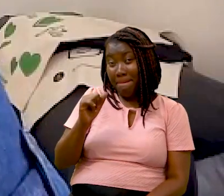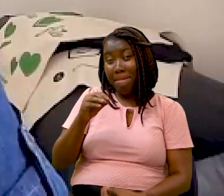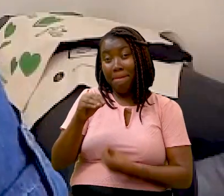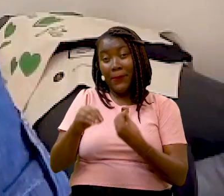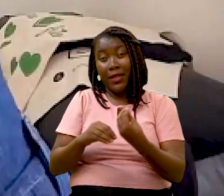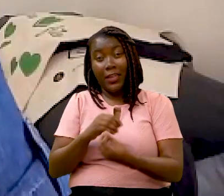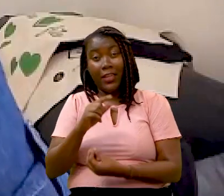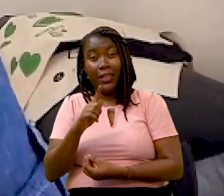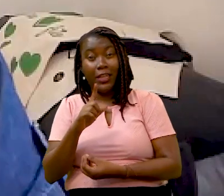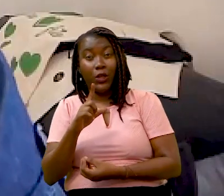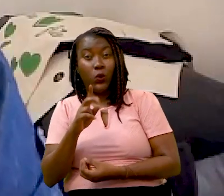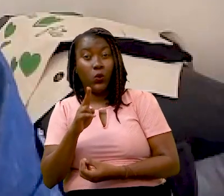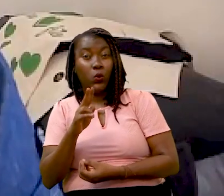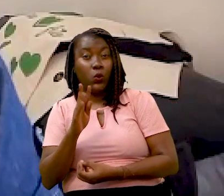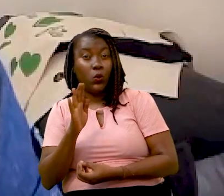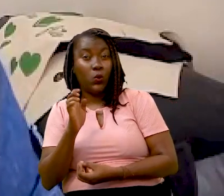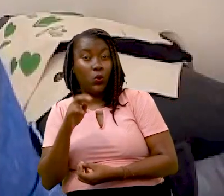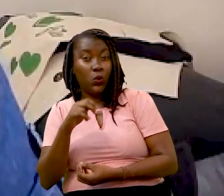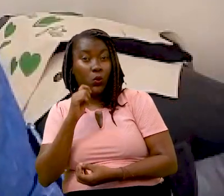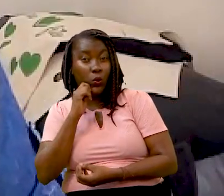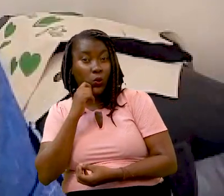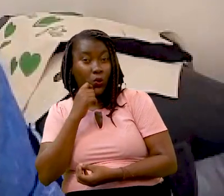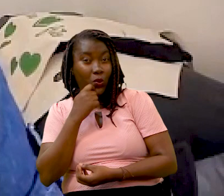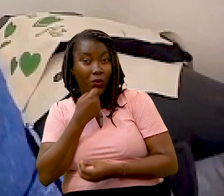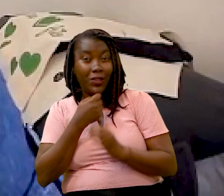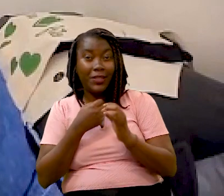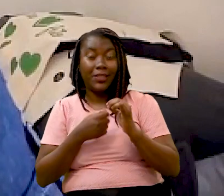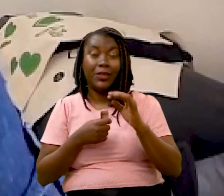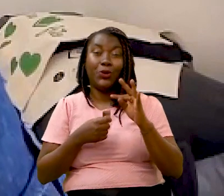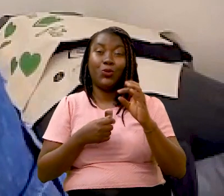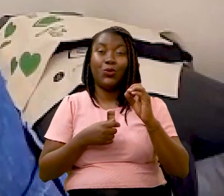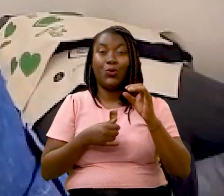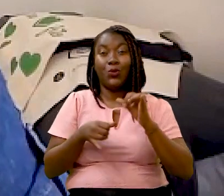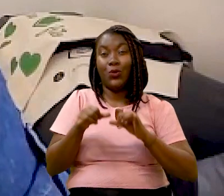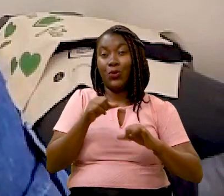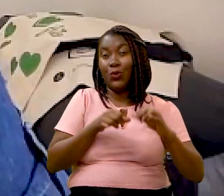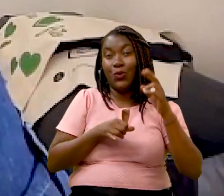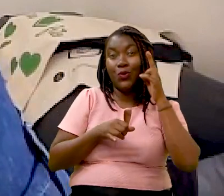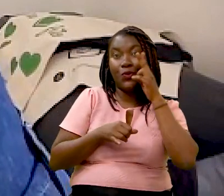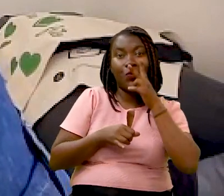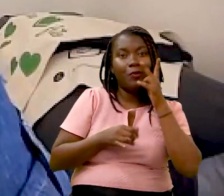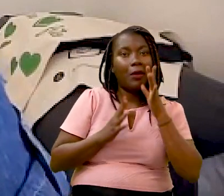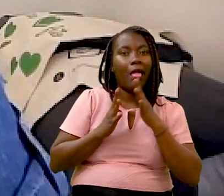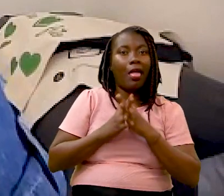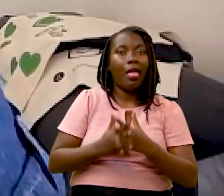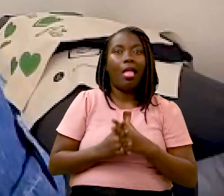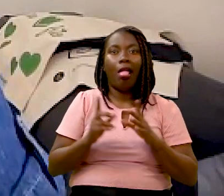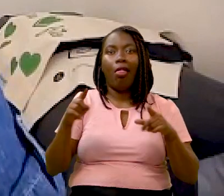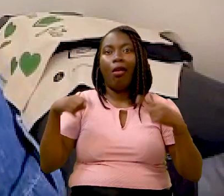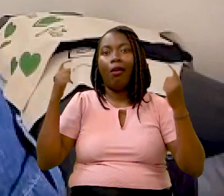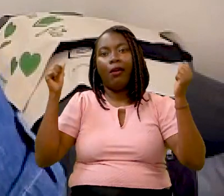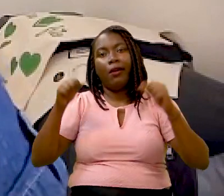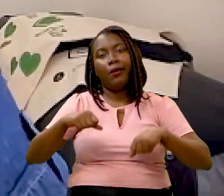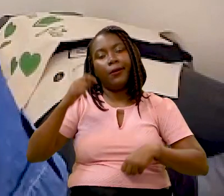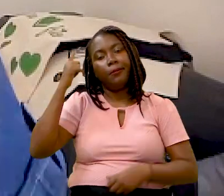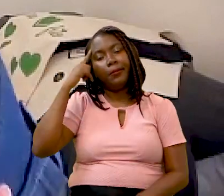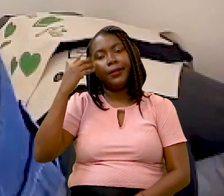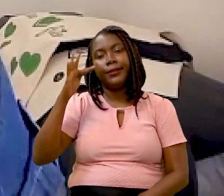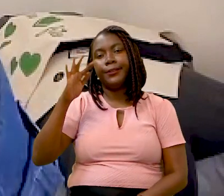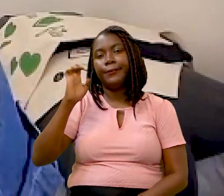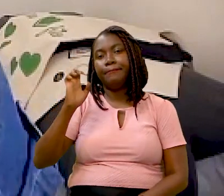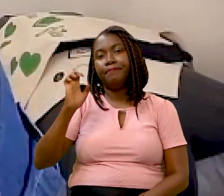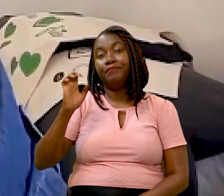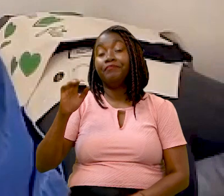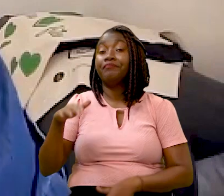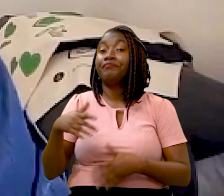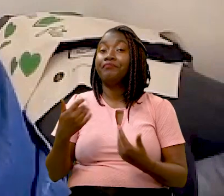desse pão e de alguns fitoquímicos do vinho, ela é desastrosa para quem tem enxaqueca. Como a gente